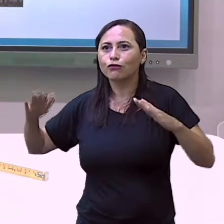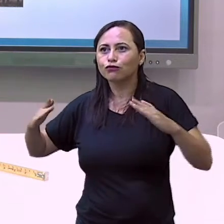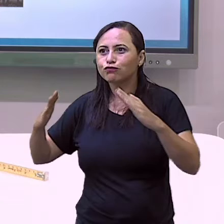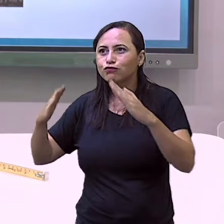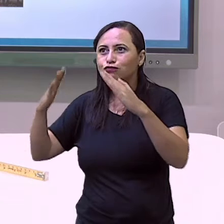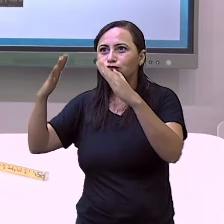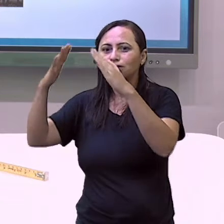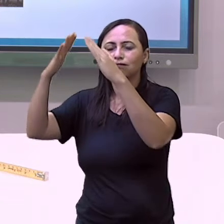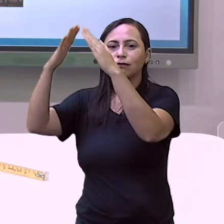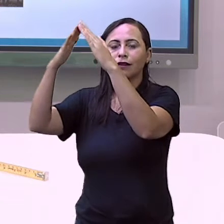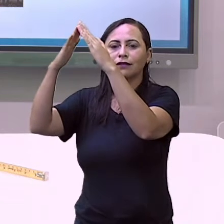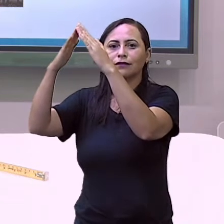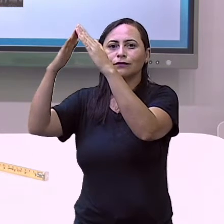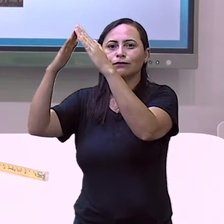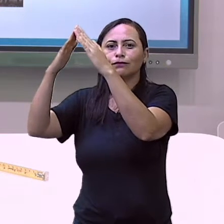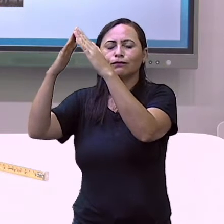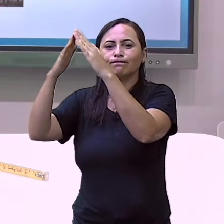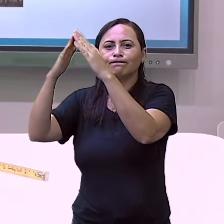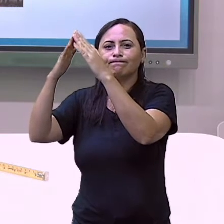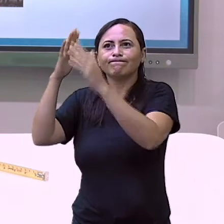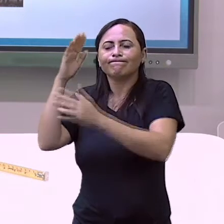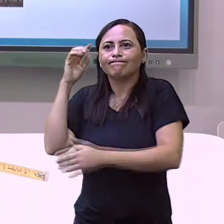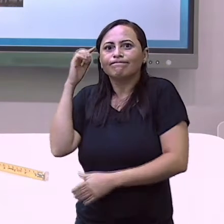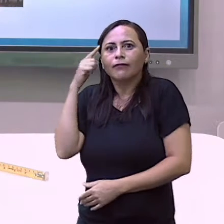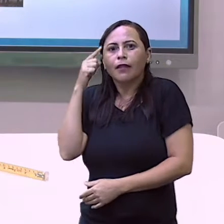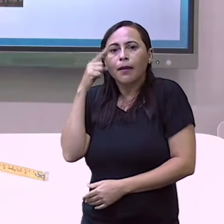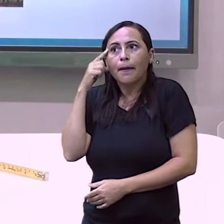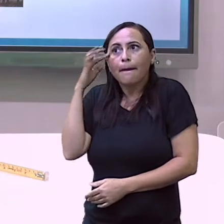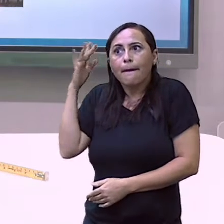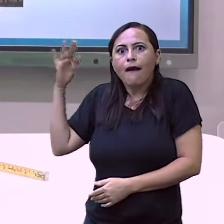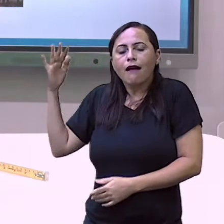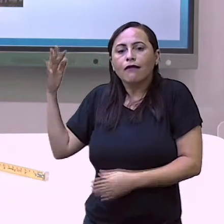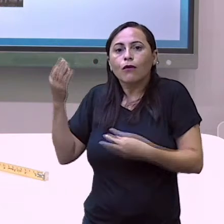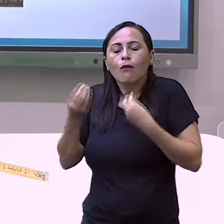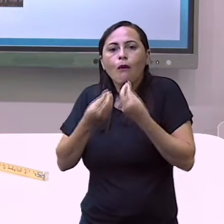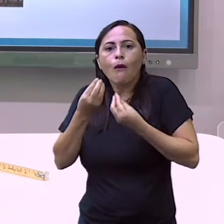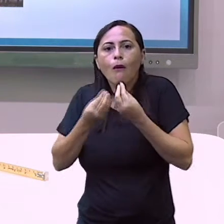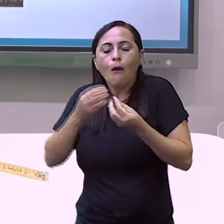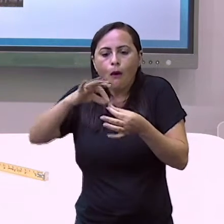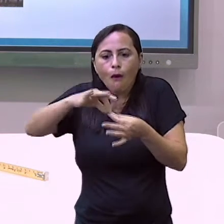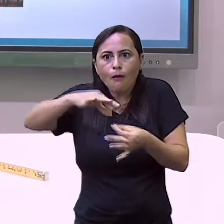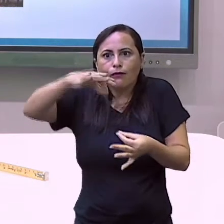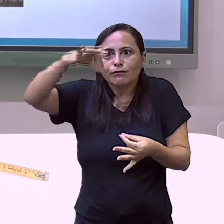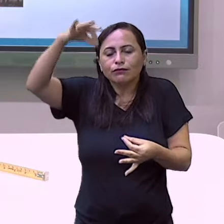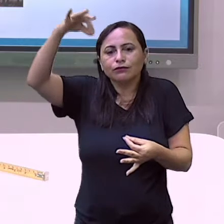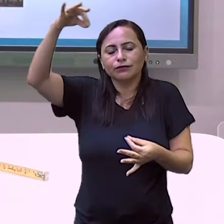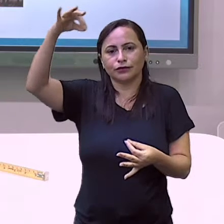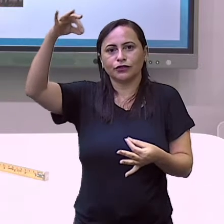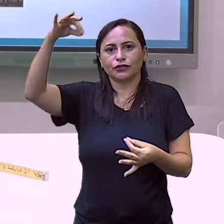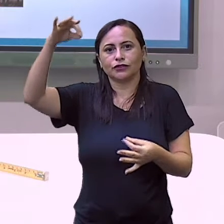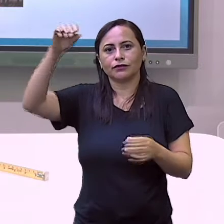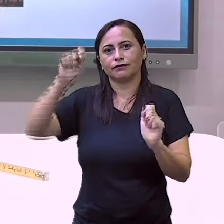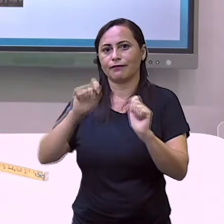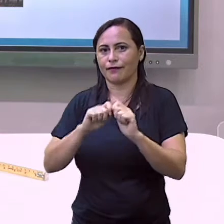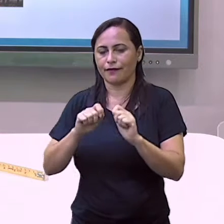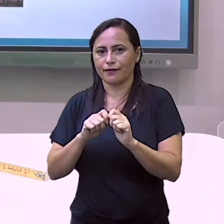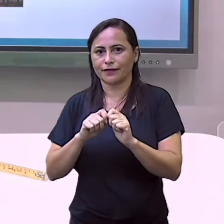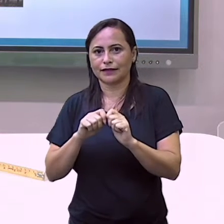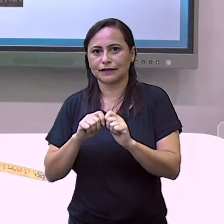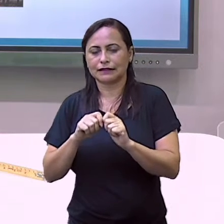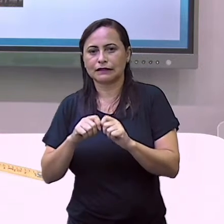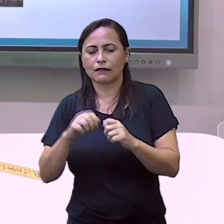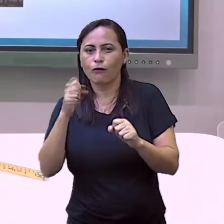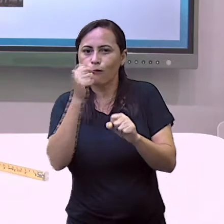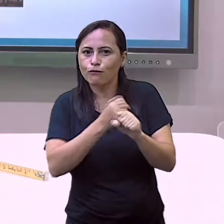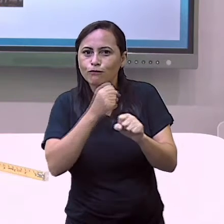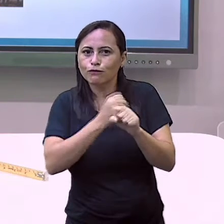Como será que eles mediam cada cubo daquele, né, aquele bloco, para fazer a pirâmide? Se você